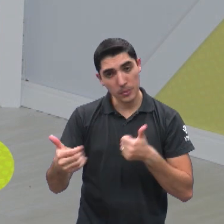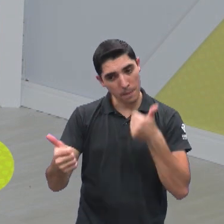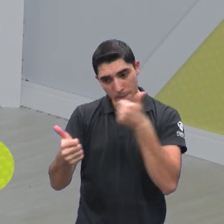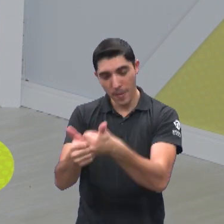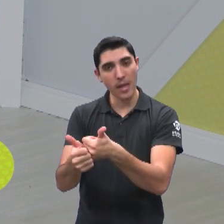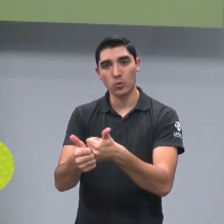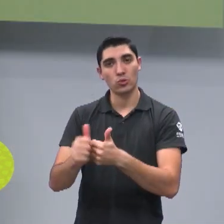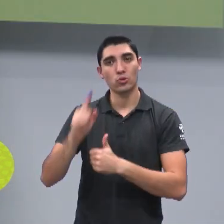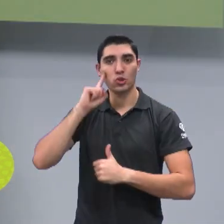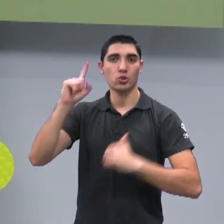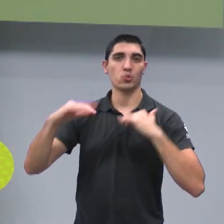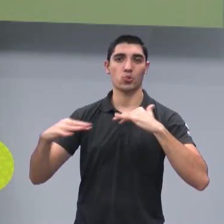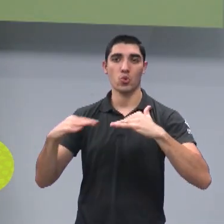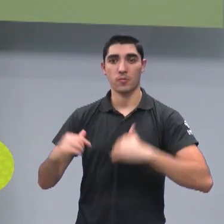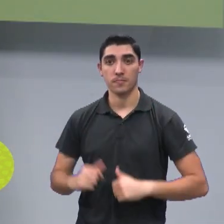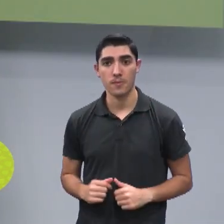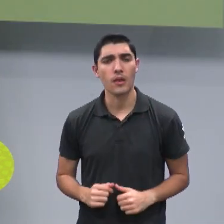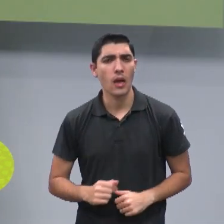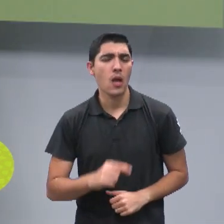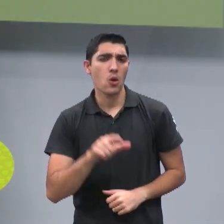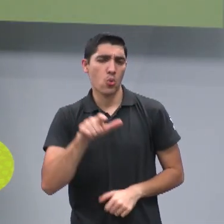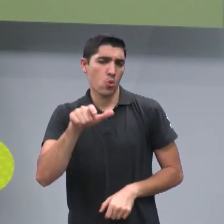Taubaté. O time ele já tem...